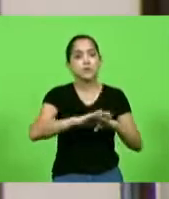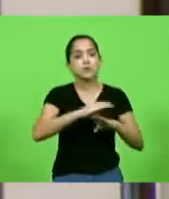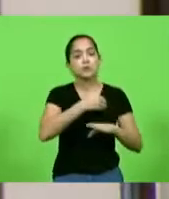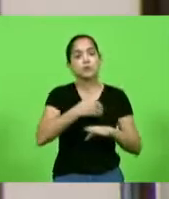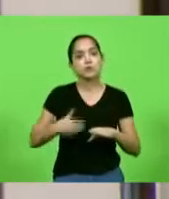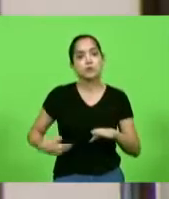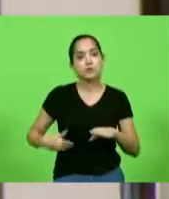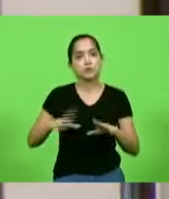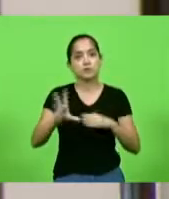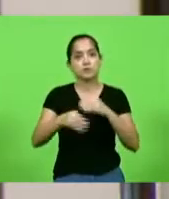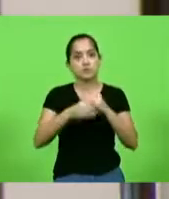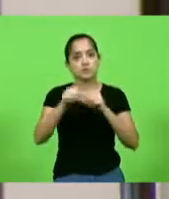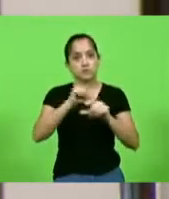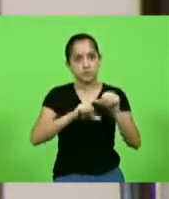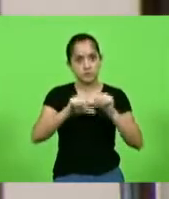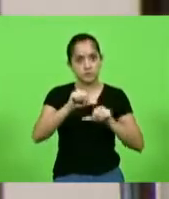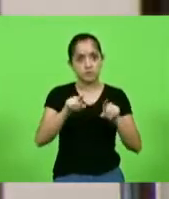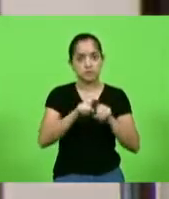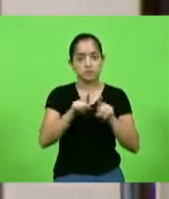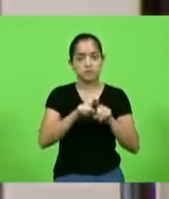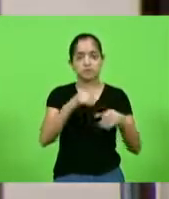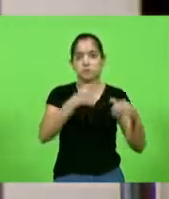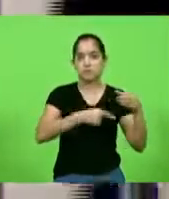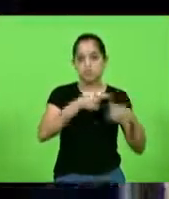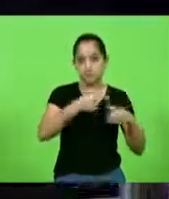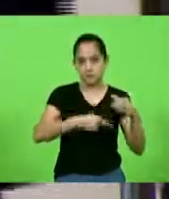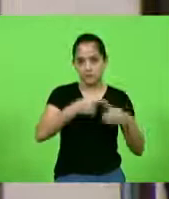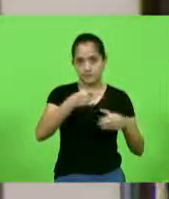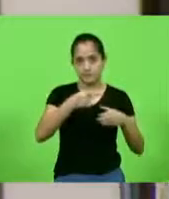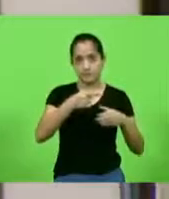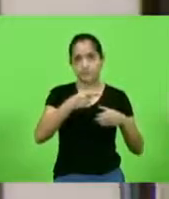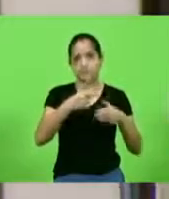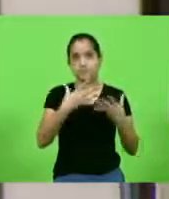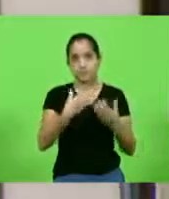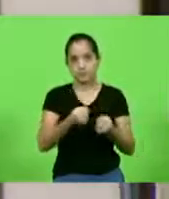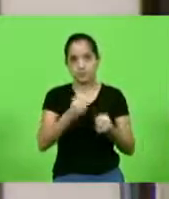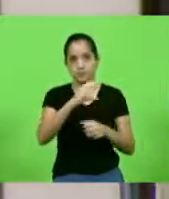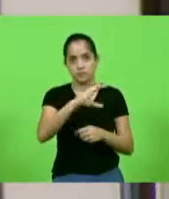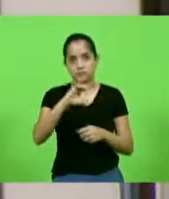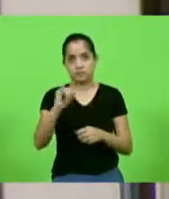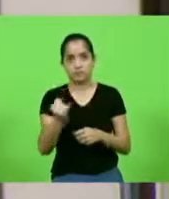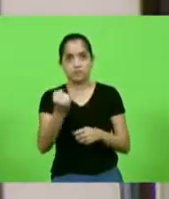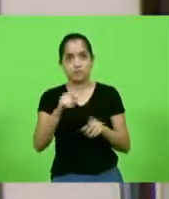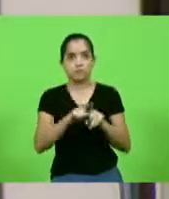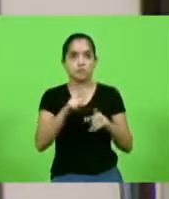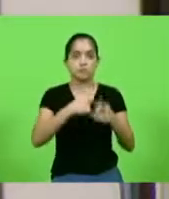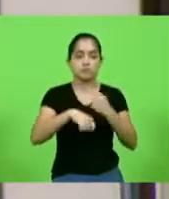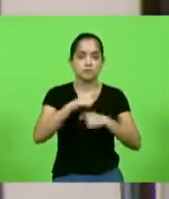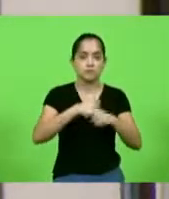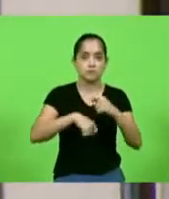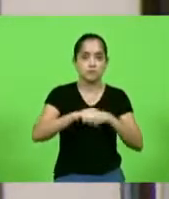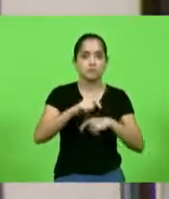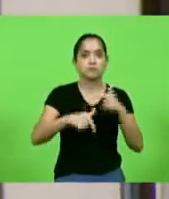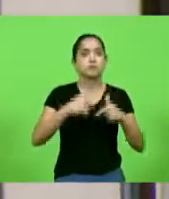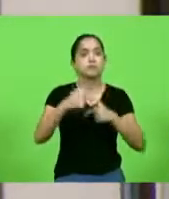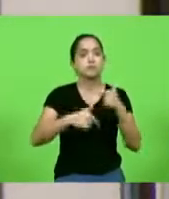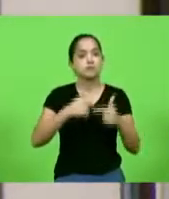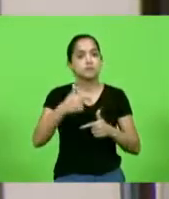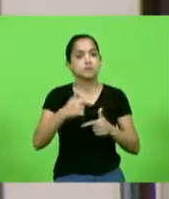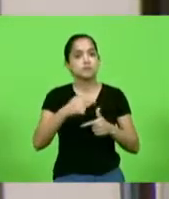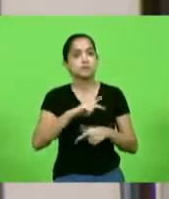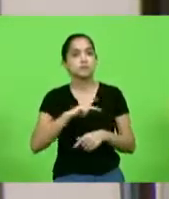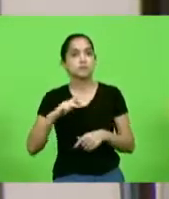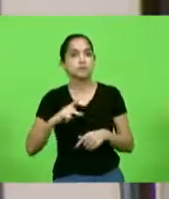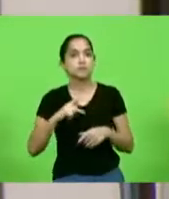com emenda substitutiva global e pareceres favoráveis das comissões de Constituição e Justiça, Comissão de Trabalho, Administração e Serviço Público e Comissão